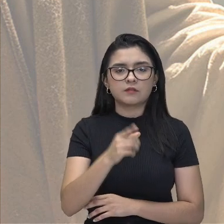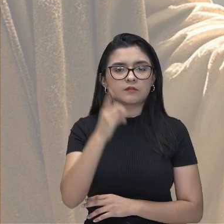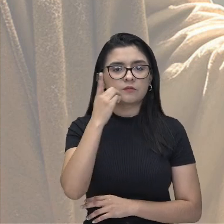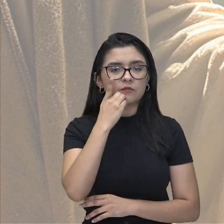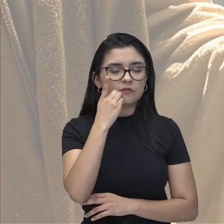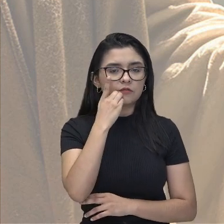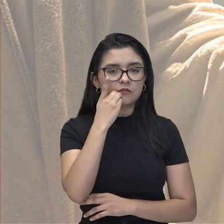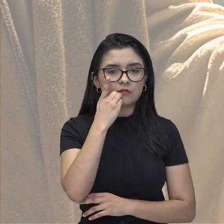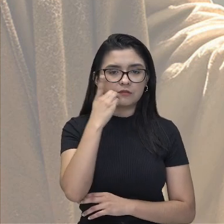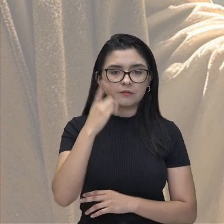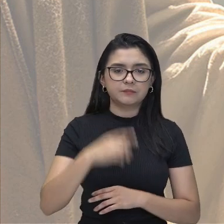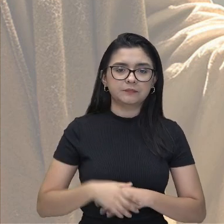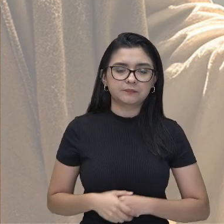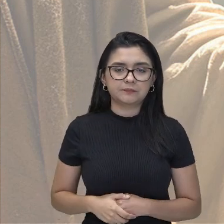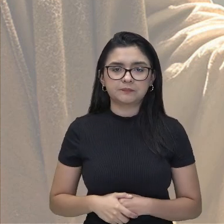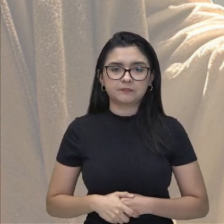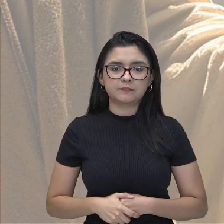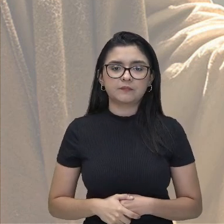para